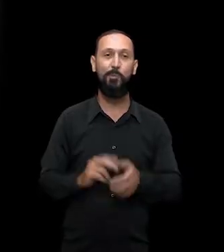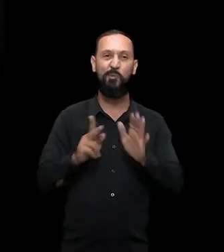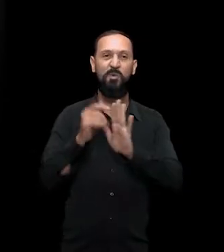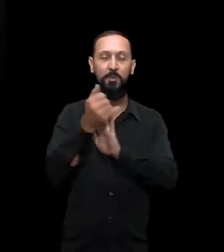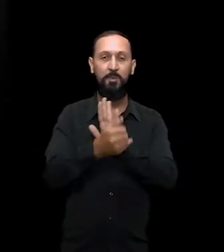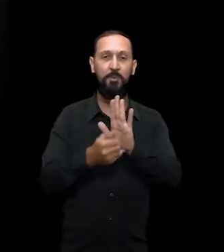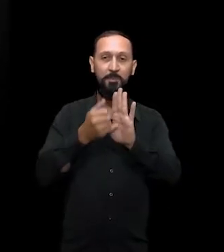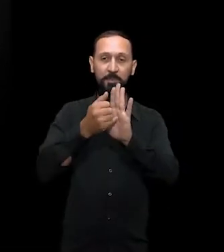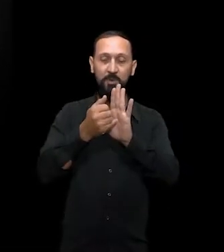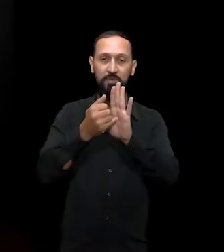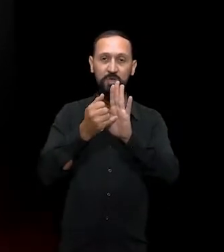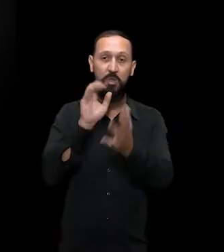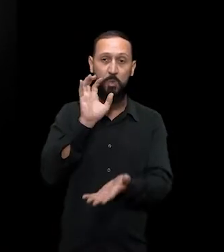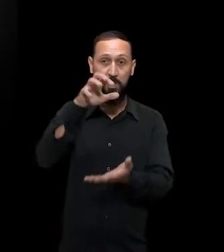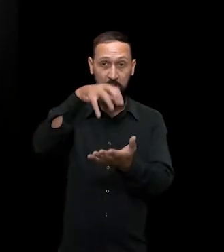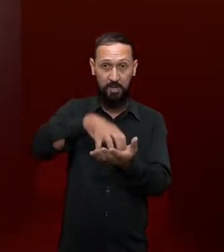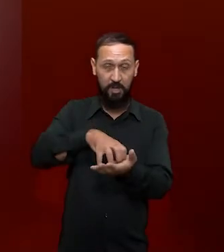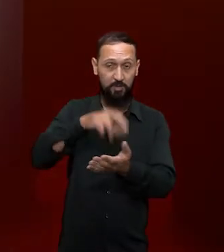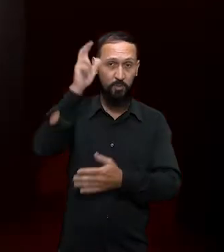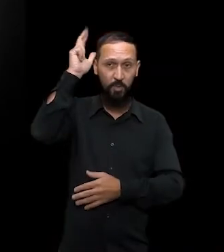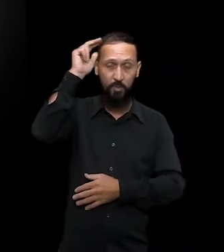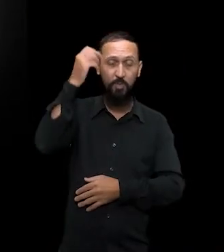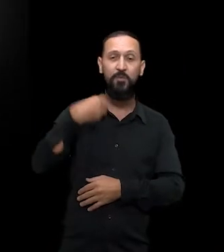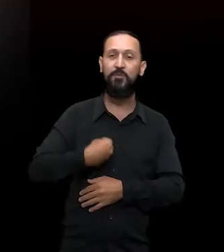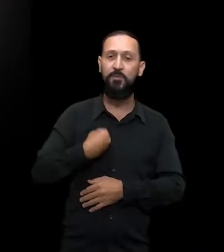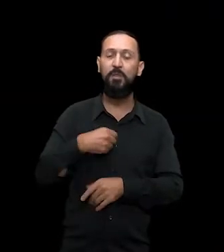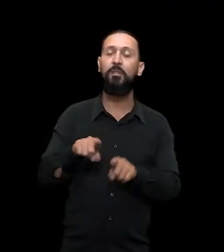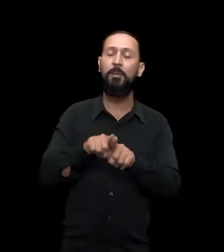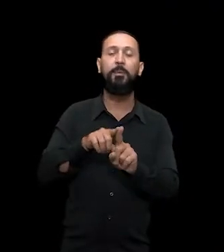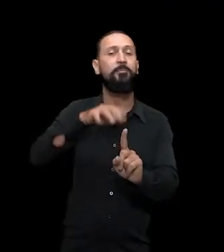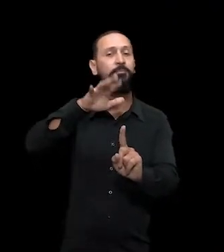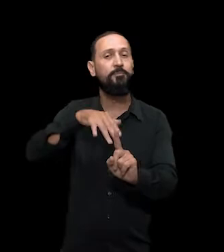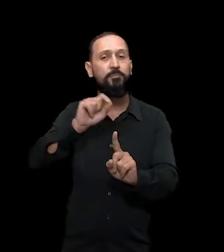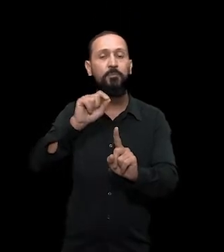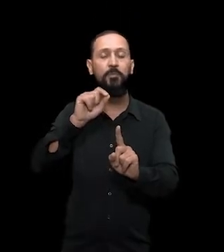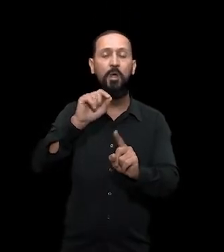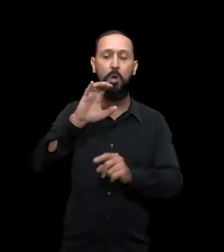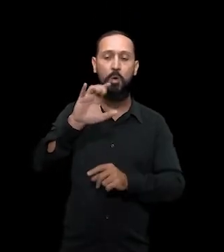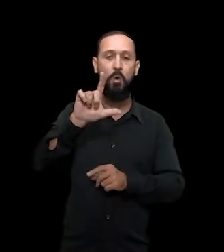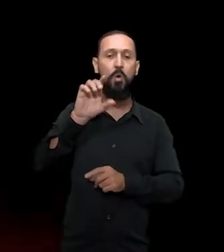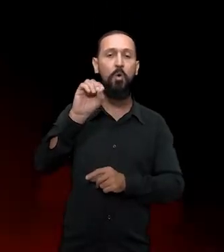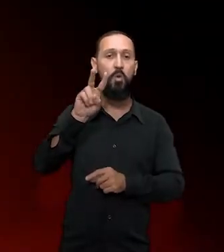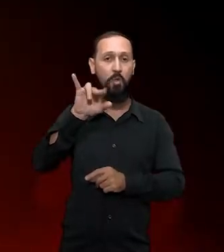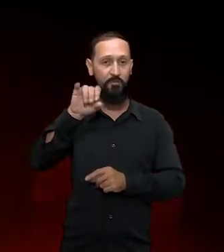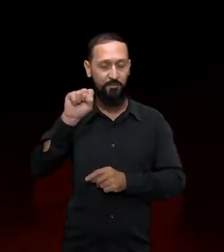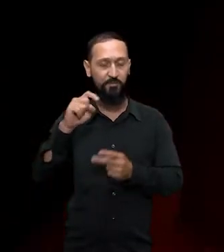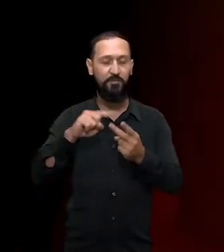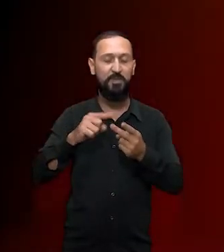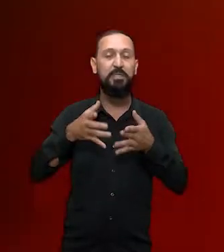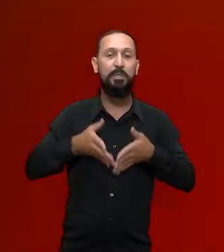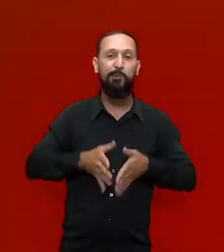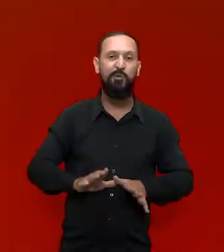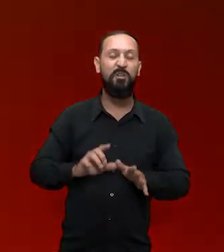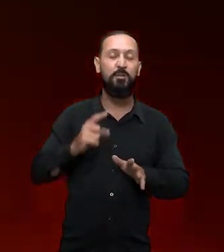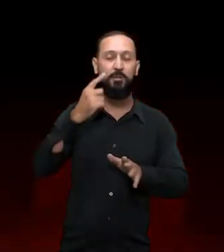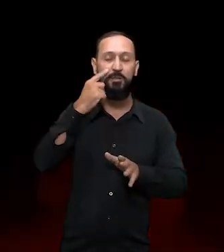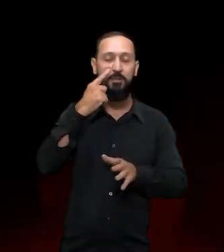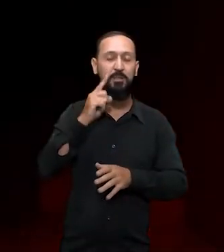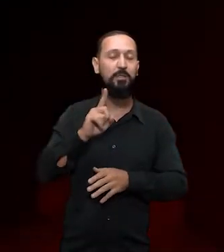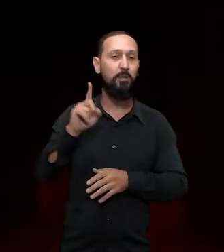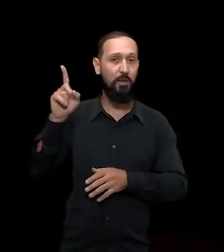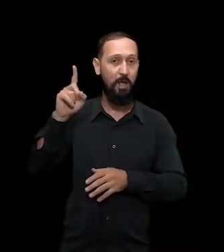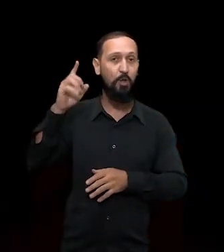O projeto Unidade Guaicuru Viva também presta homenagem ao artista Clóvis Irigaray, nascido em